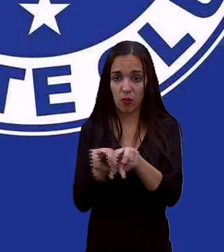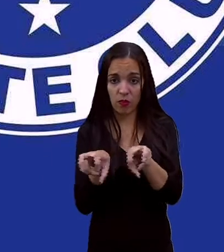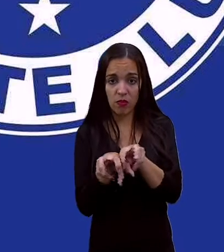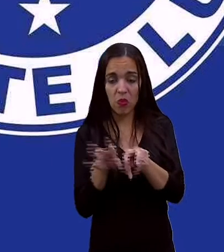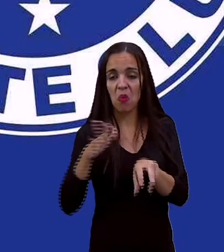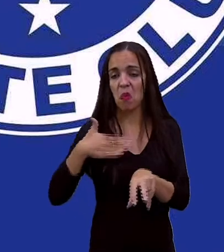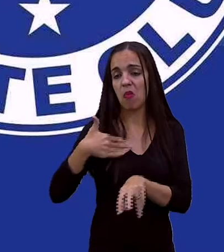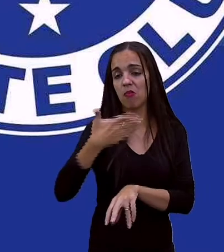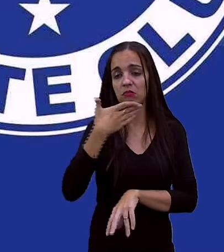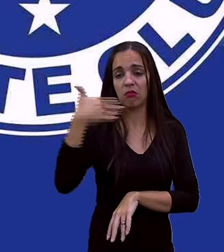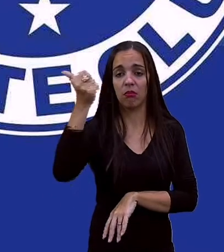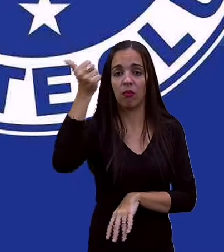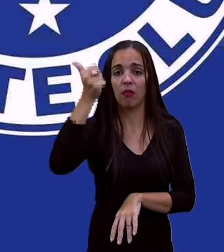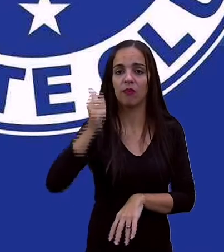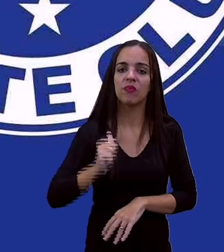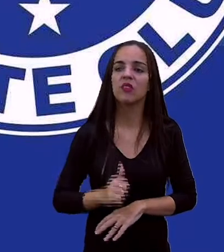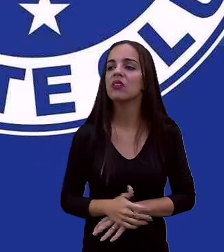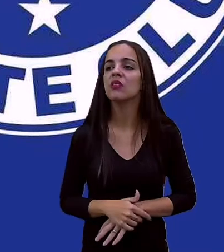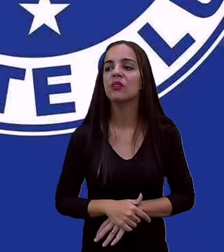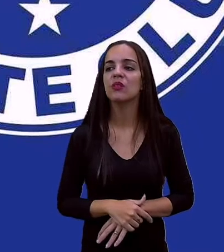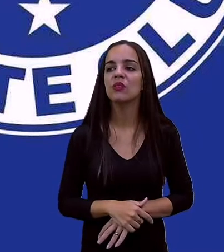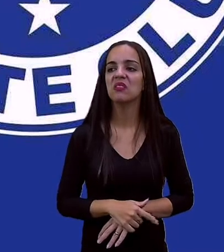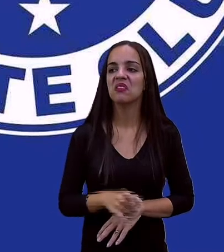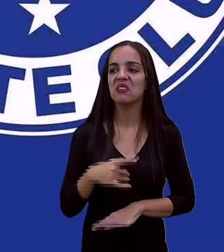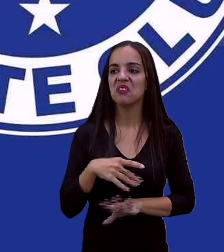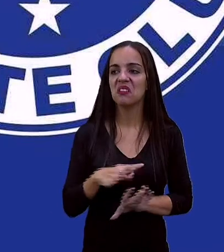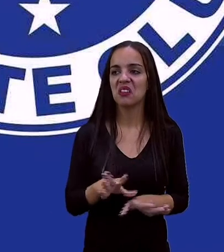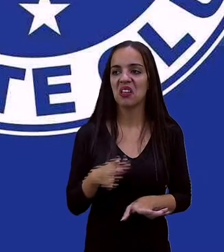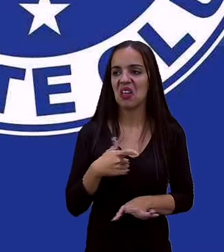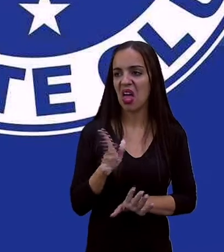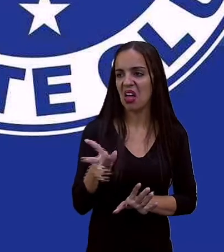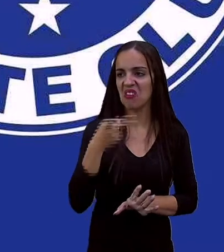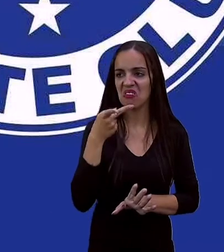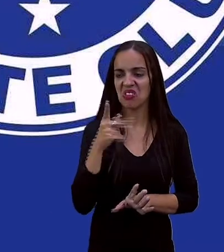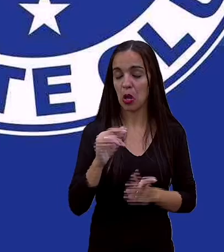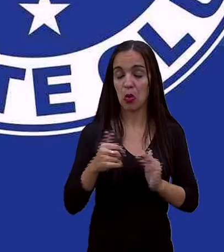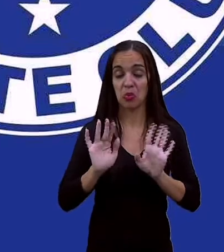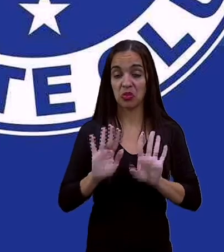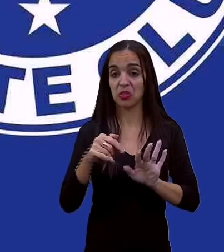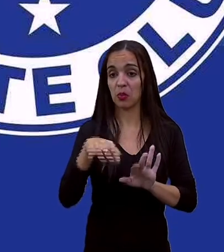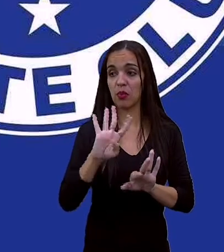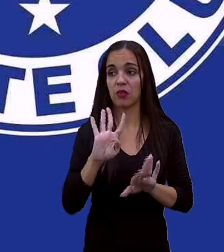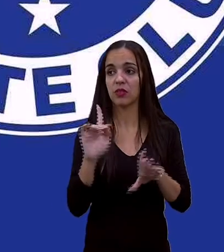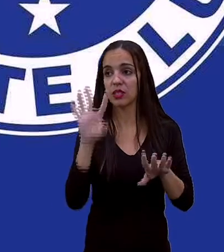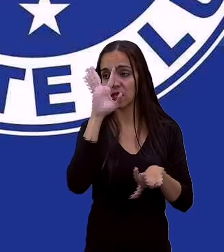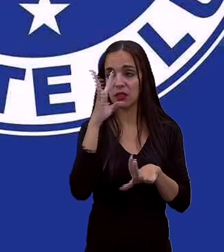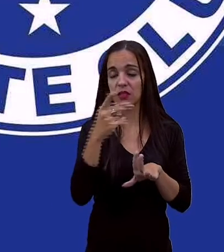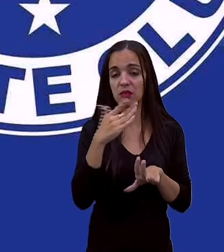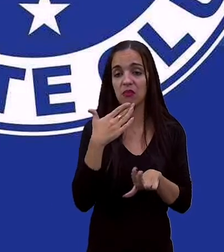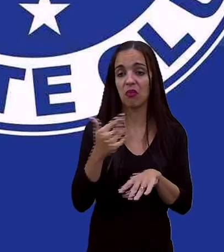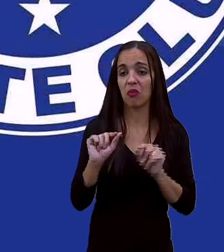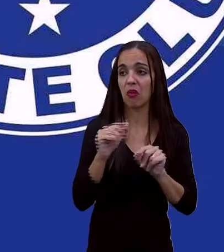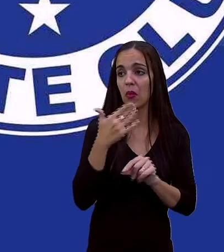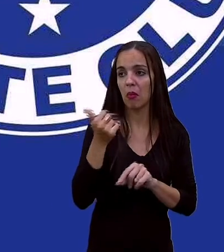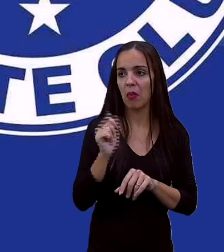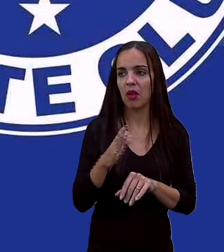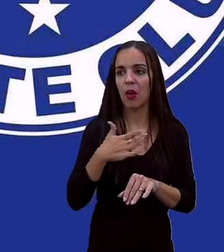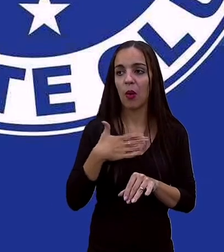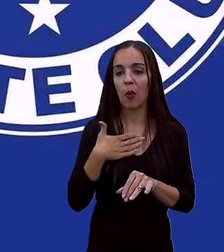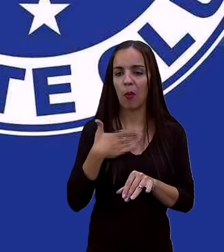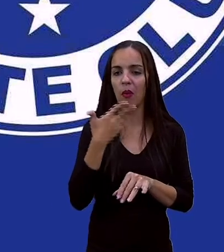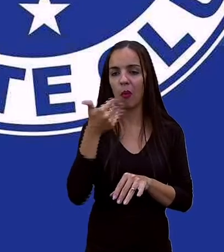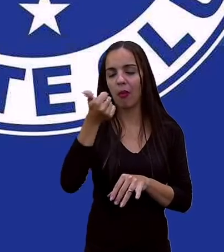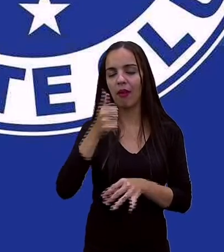qual que é o meu. Se é o Atlético ou se é o Cruzeiro. Eu vou deixar vocês tentarem descobrir aí, tá bom? Mas o meu é o